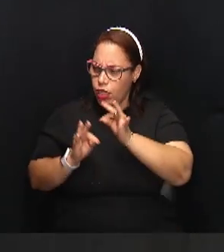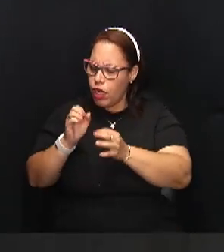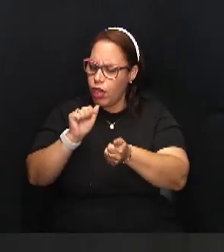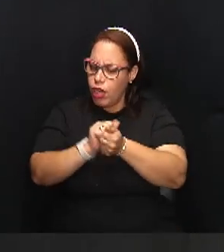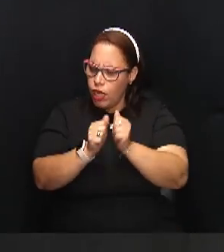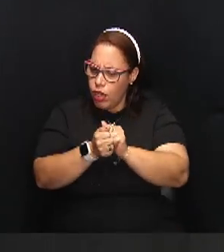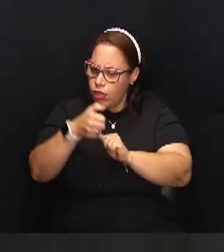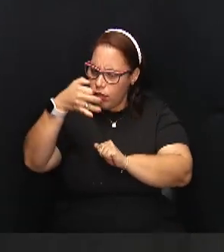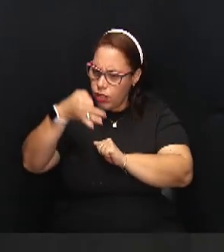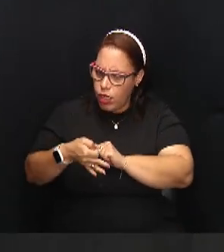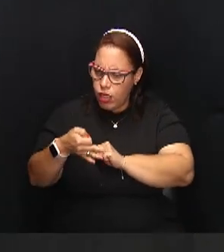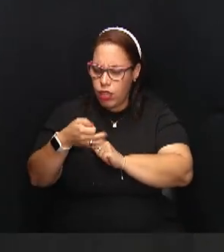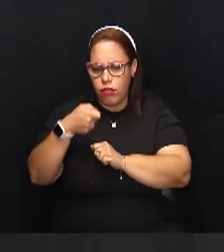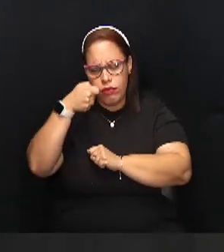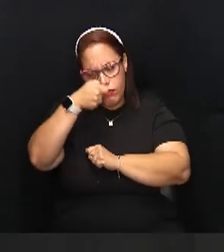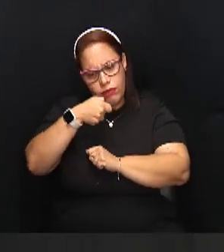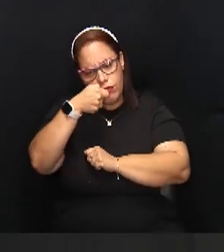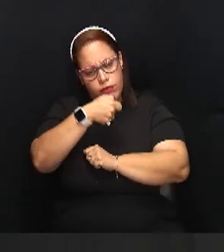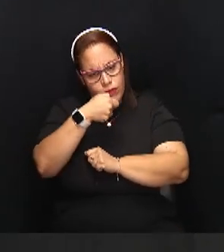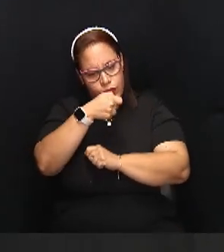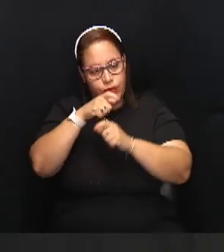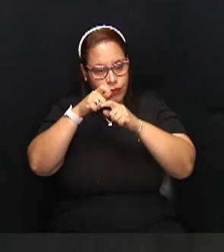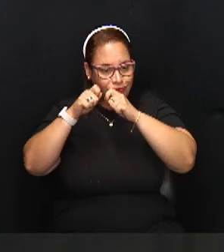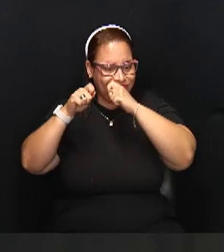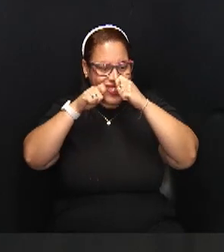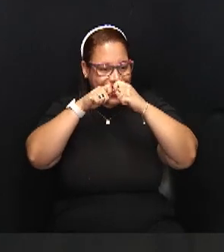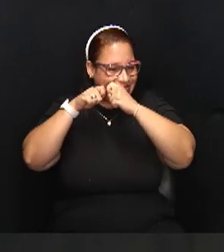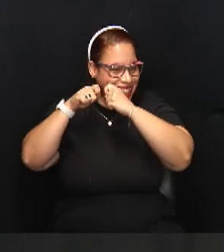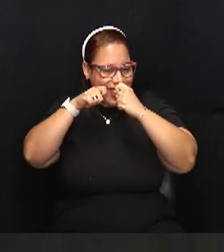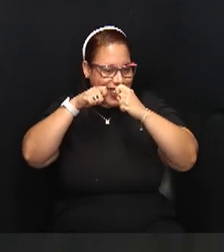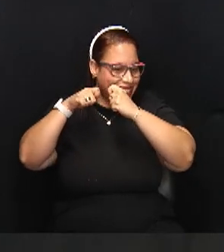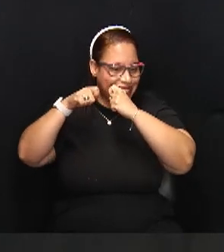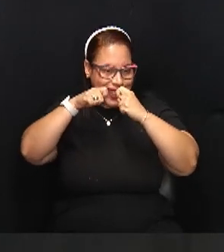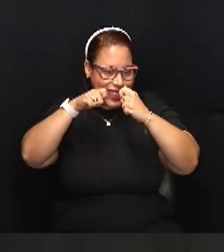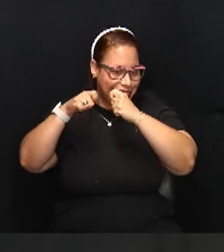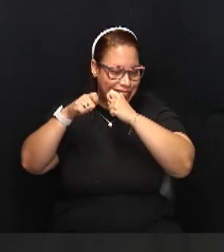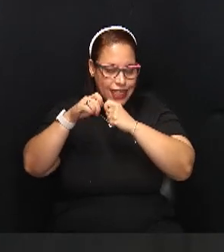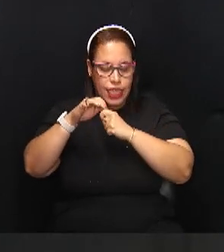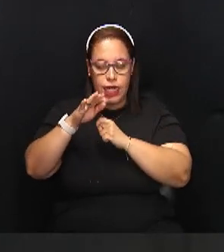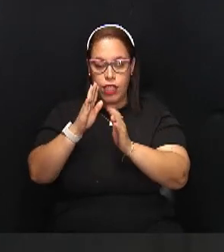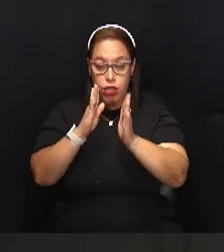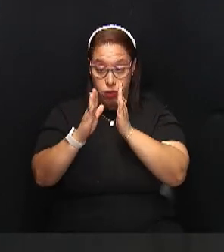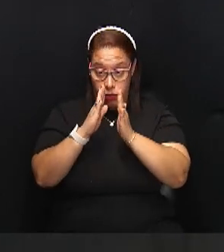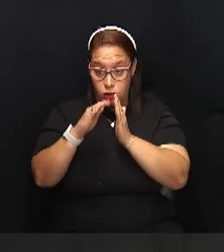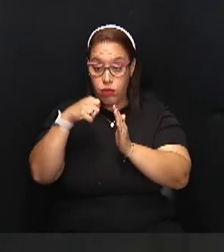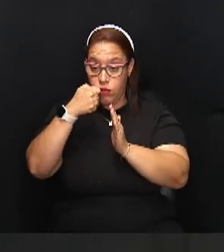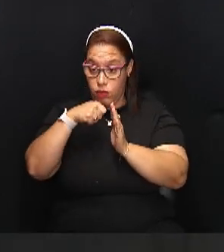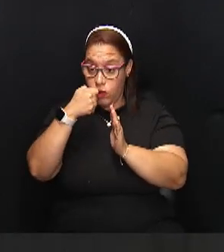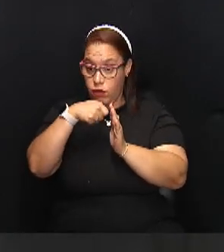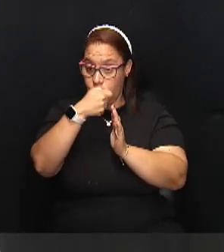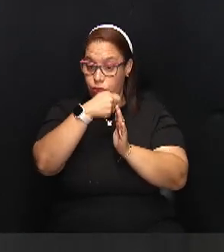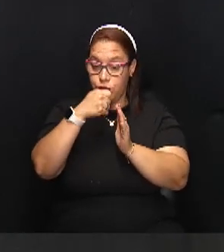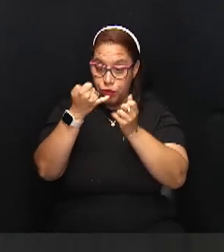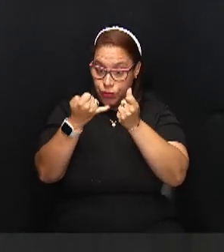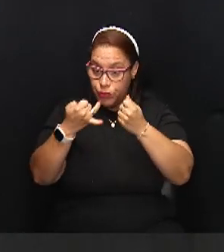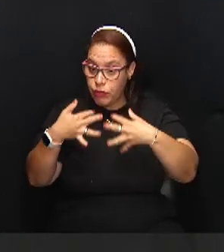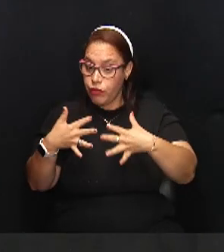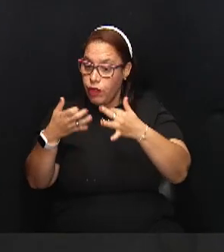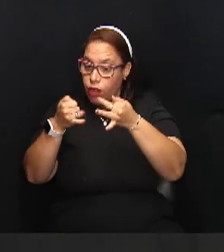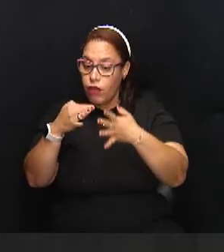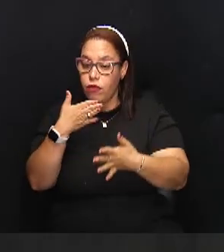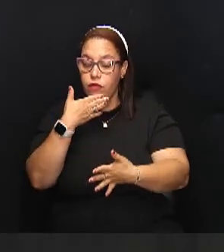né? Escovar direitinho, passar o fio dental, a periodicidade de escovação, né? Explicar